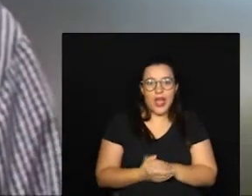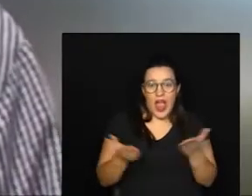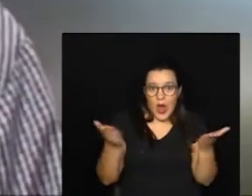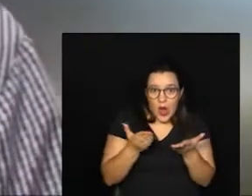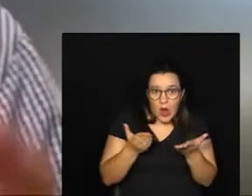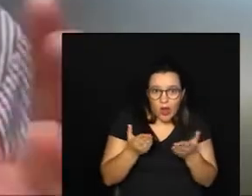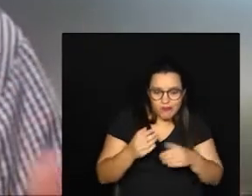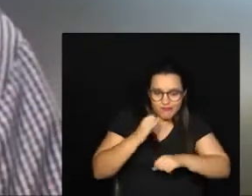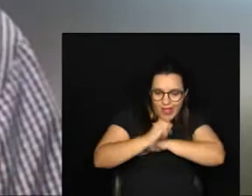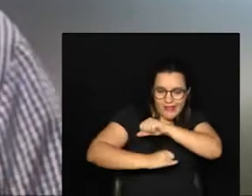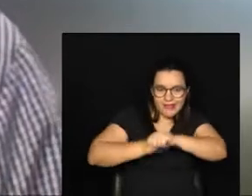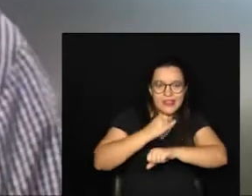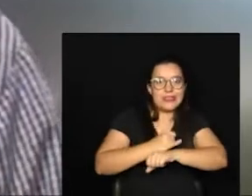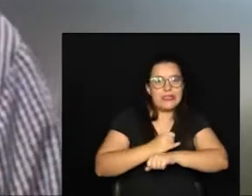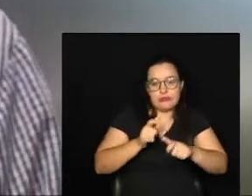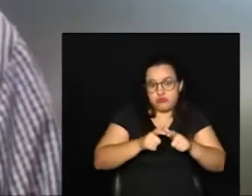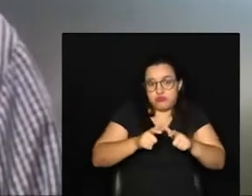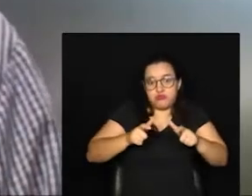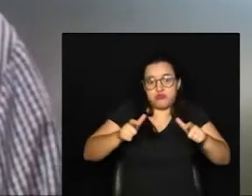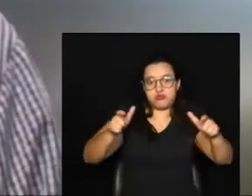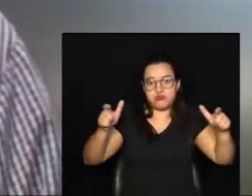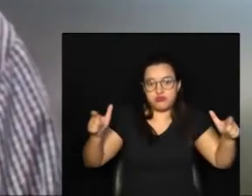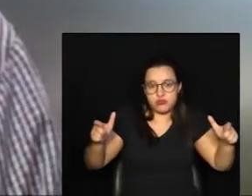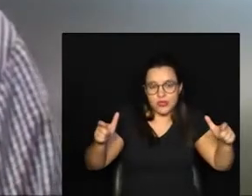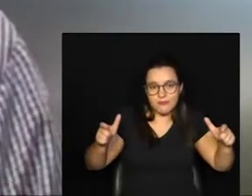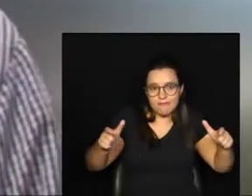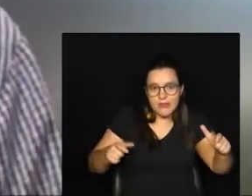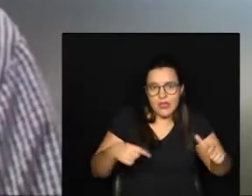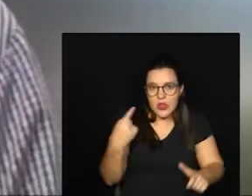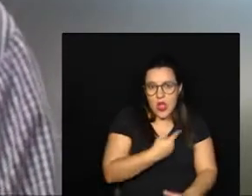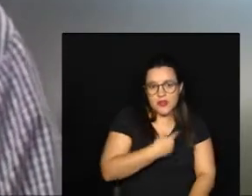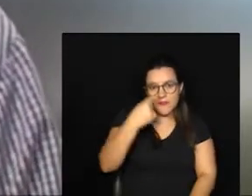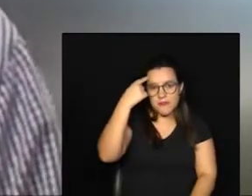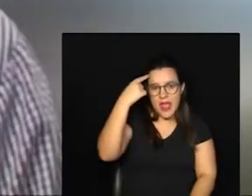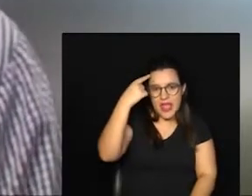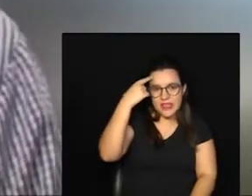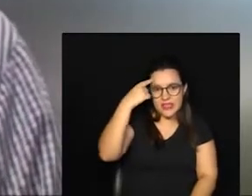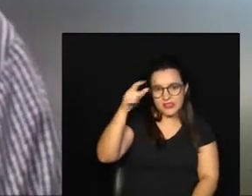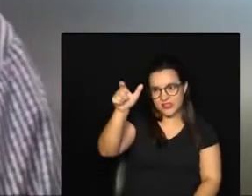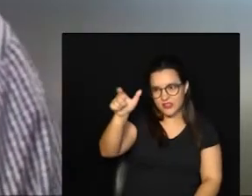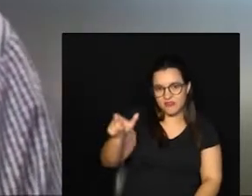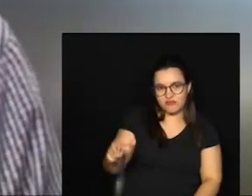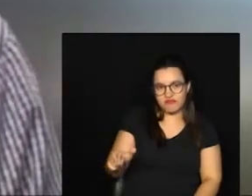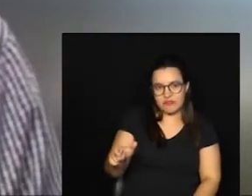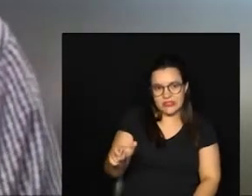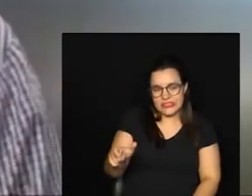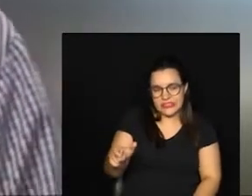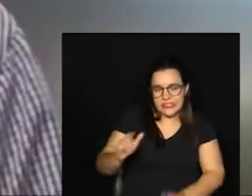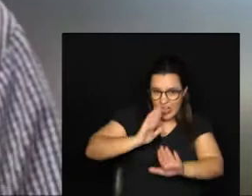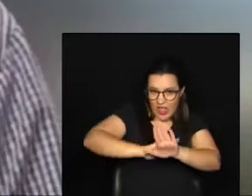internet aquela falsa ideia de que o criminoso ele acaba sendo